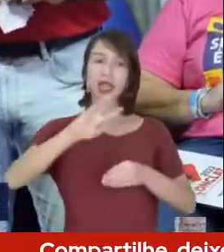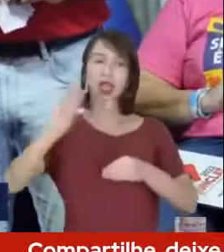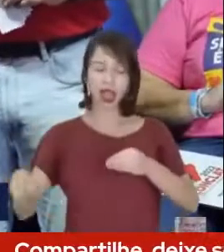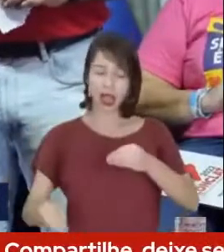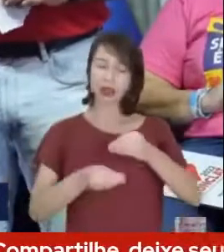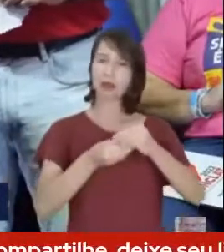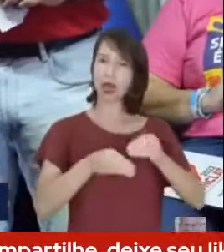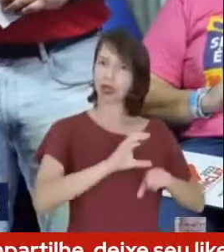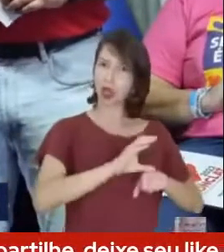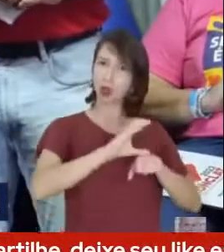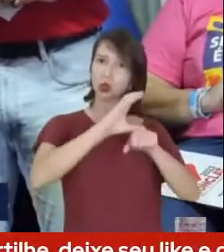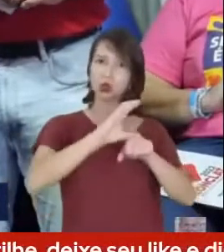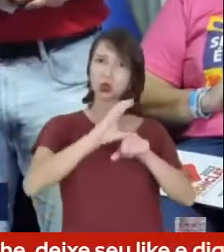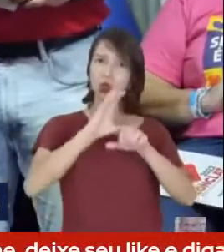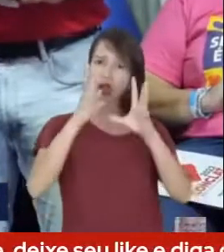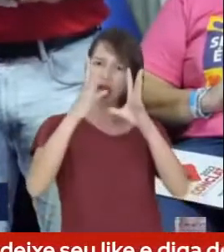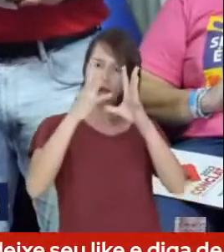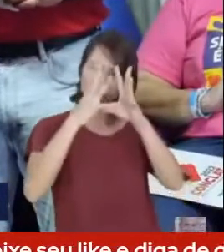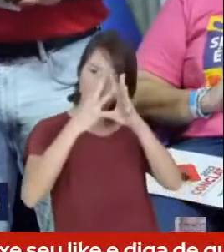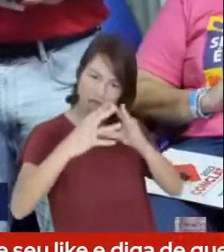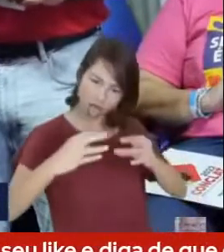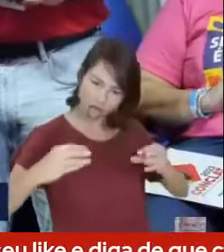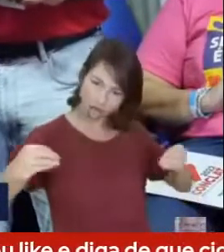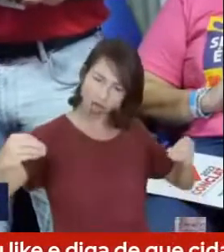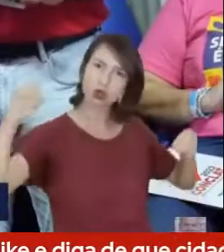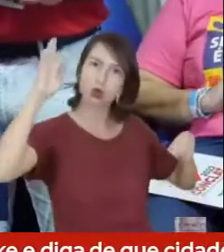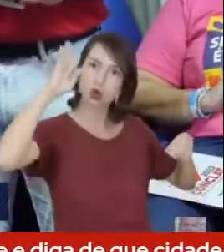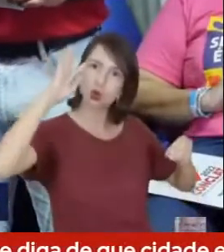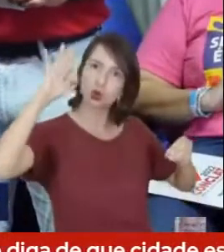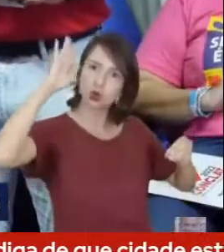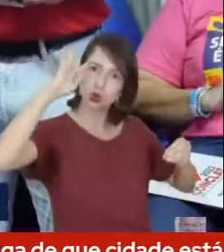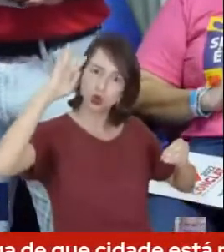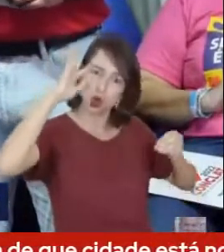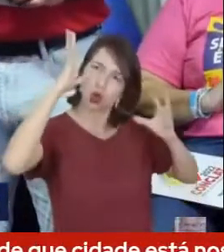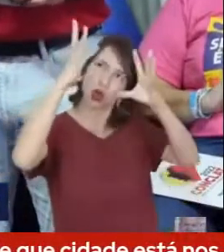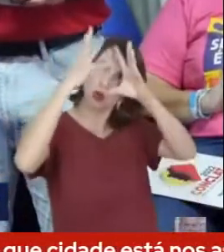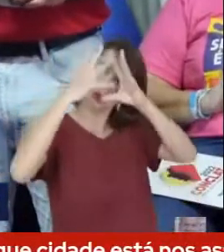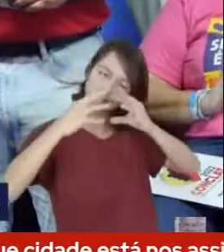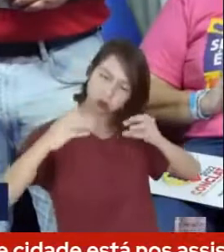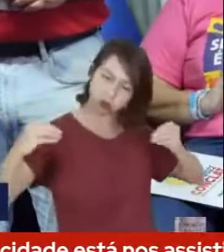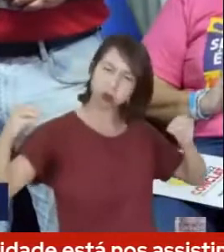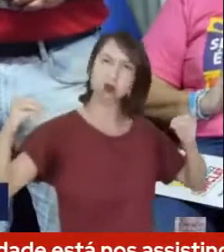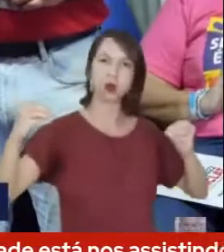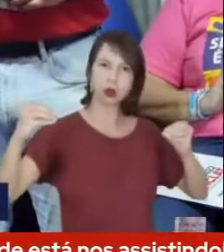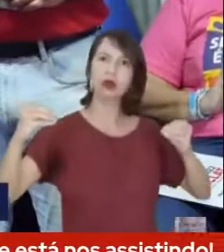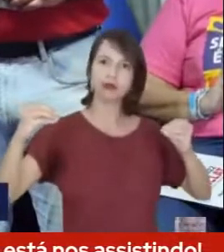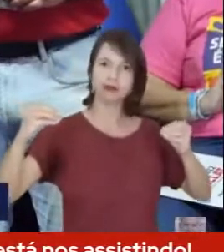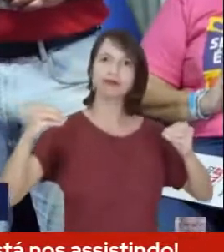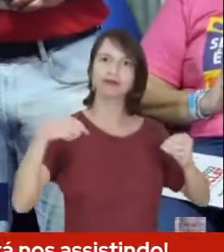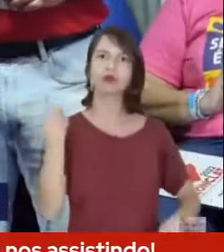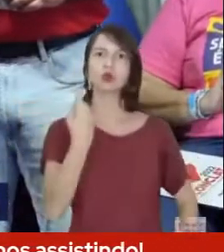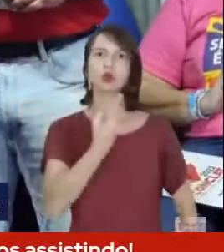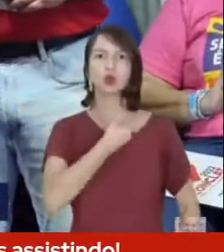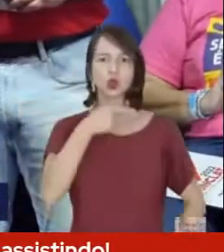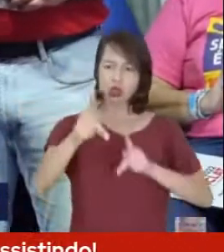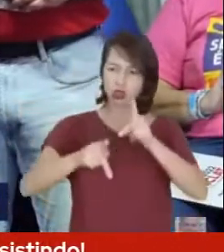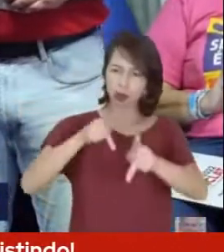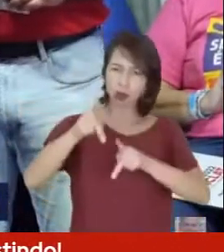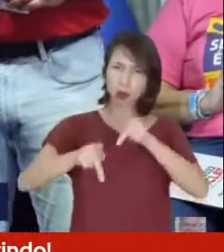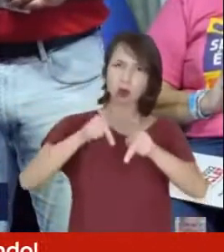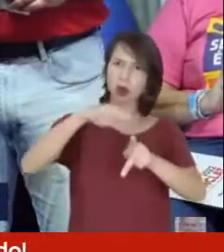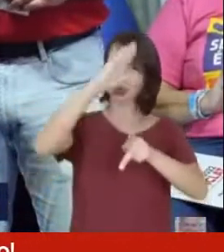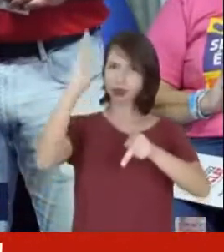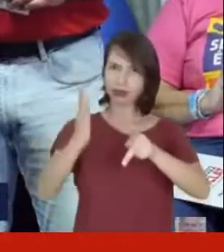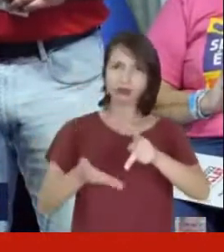e social em nosso país. Por isso, estamos aqui, enquanto classe trabalhadora,